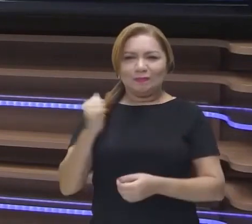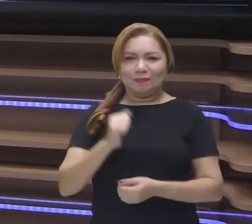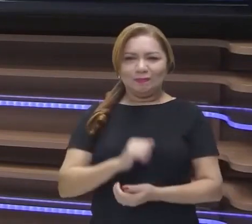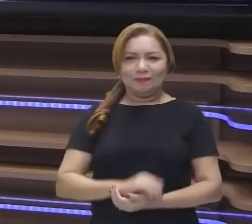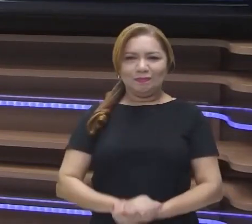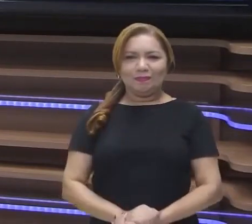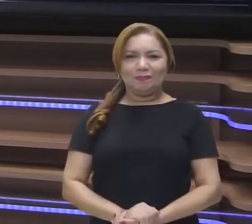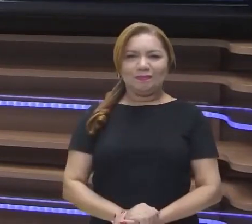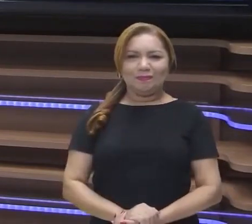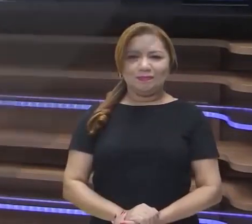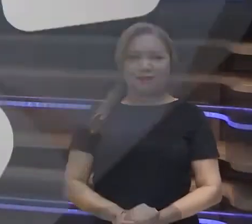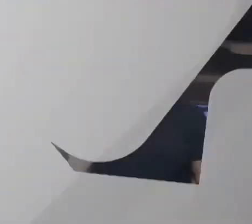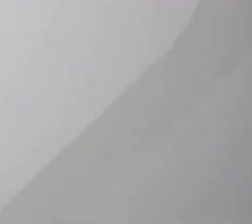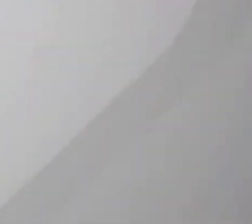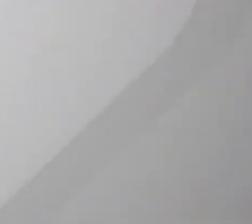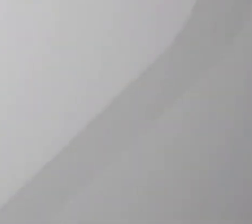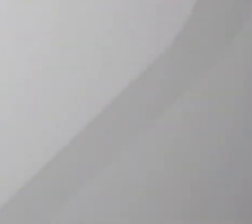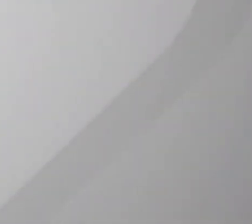vinheta.